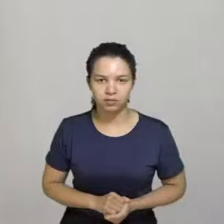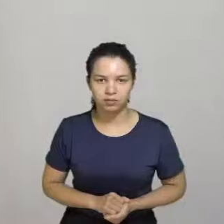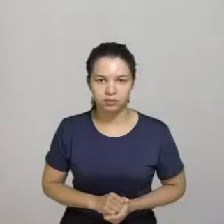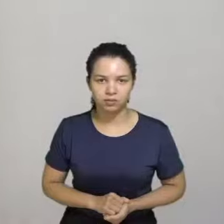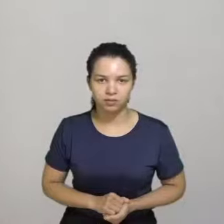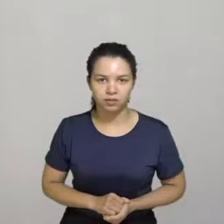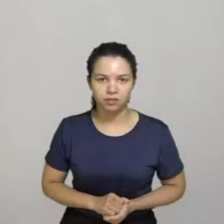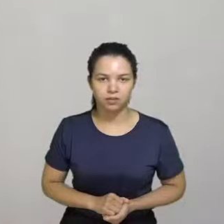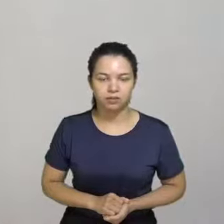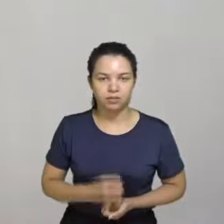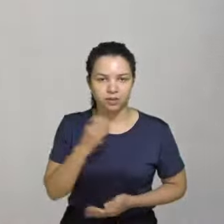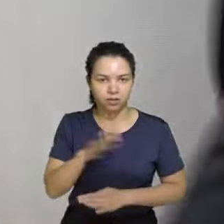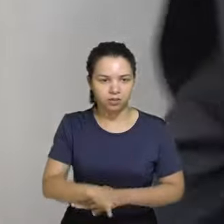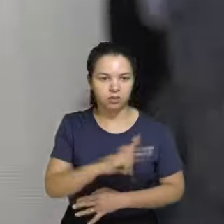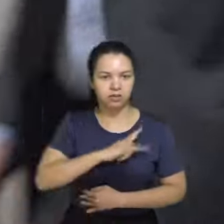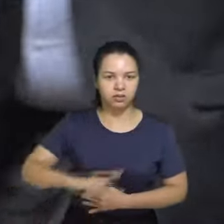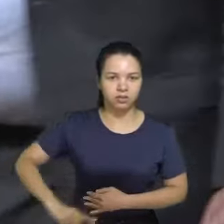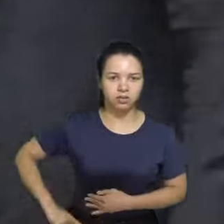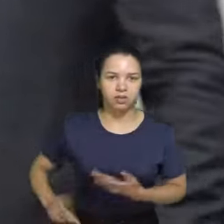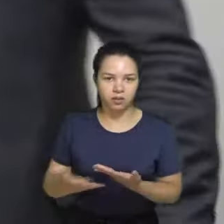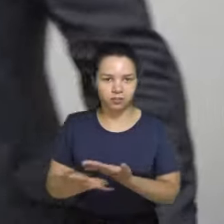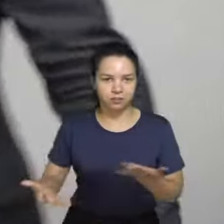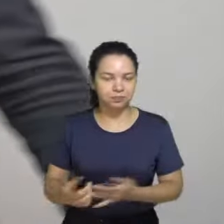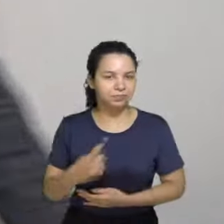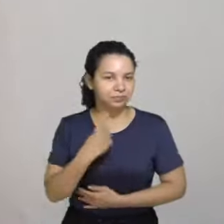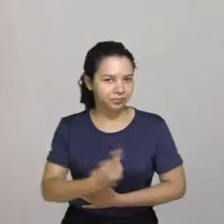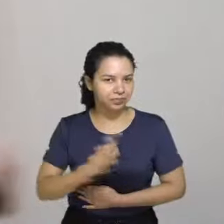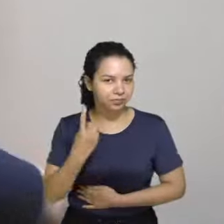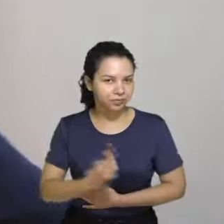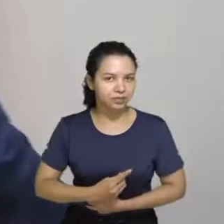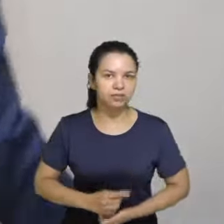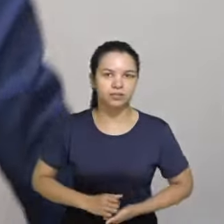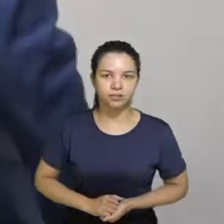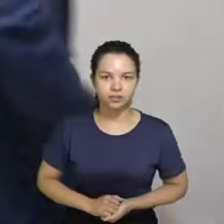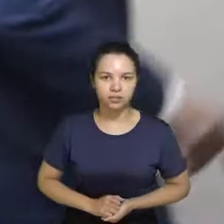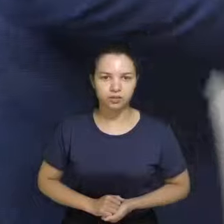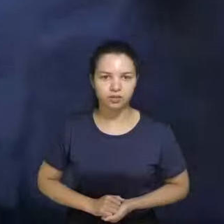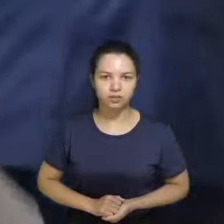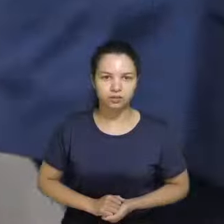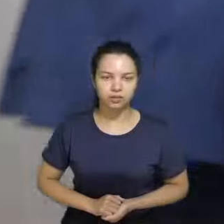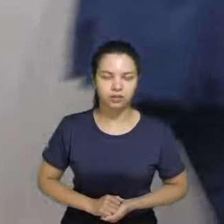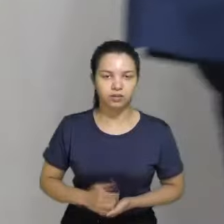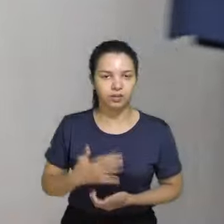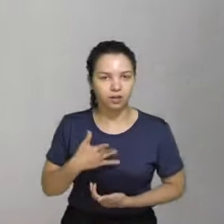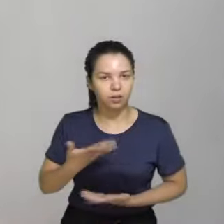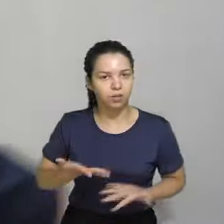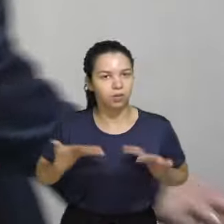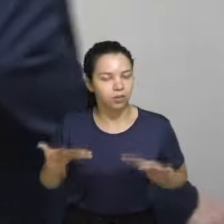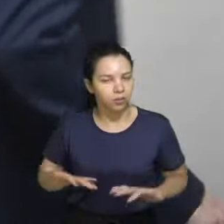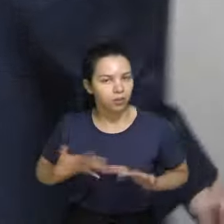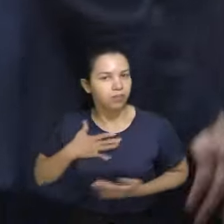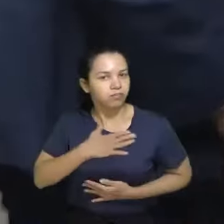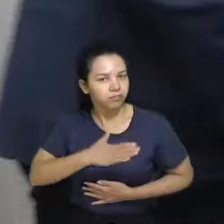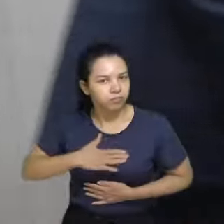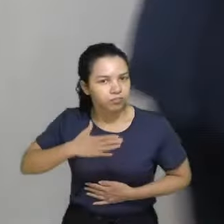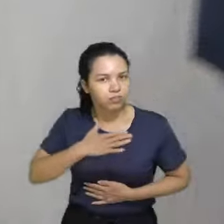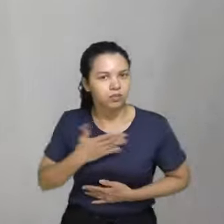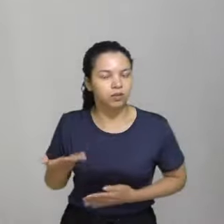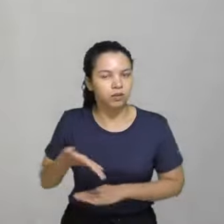muito bem, boa tarde, senhor presidente, colegas deputados, deputadas. Para mim, sempre uma grande alegria poder estar aqui